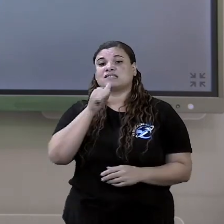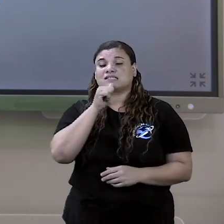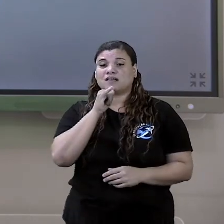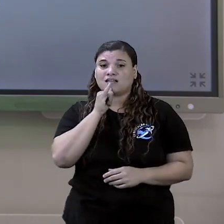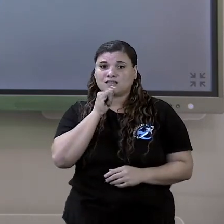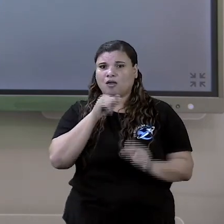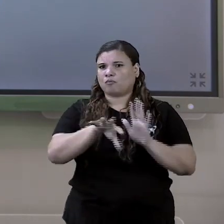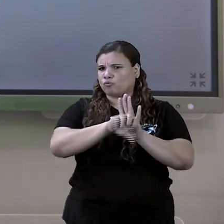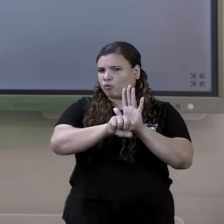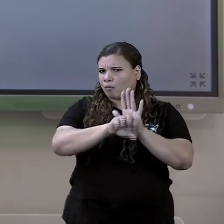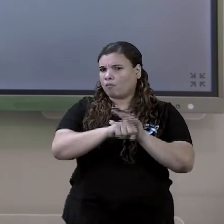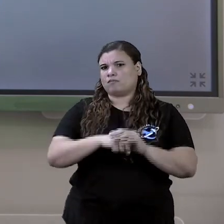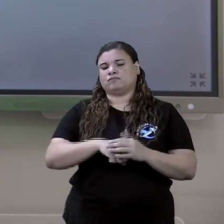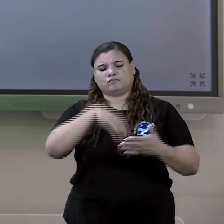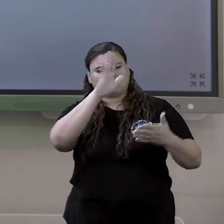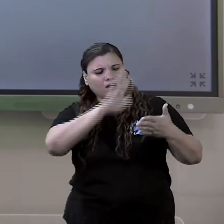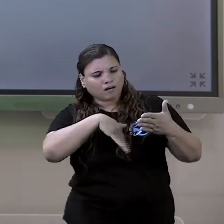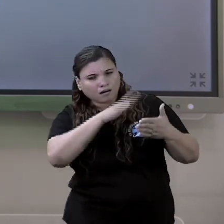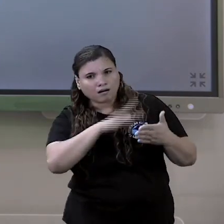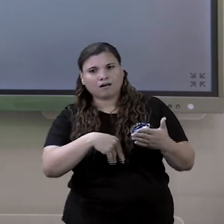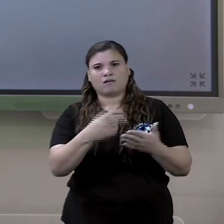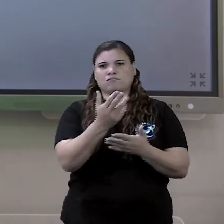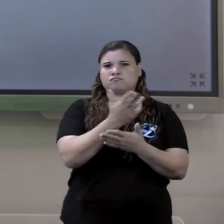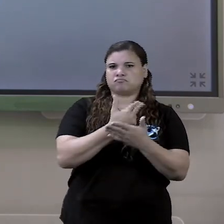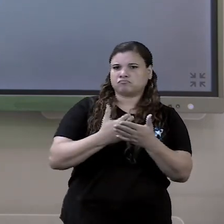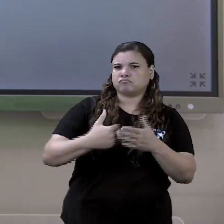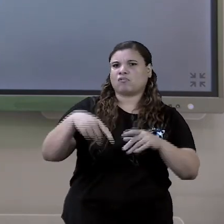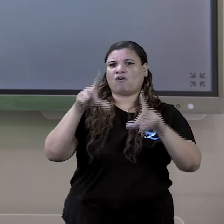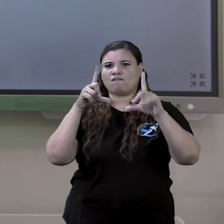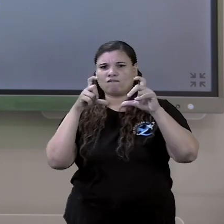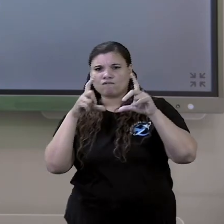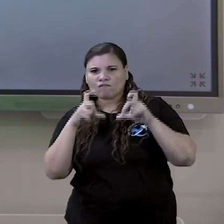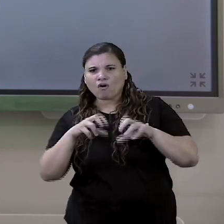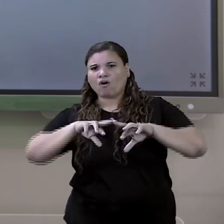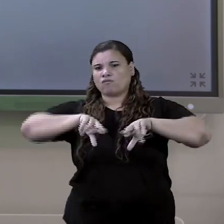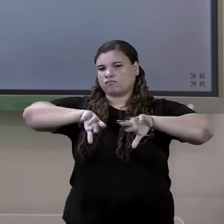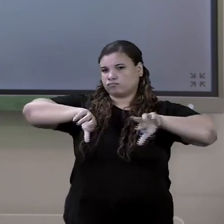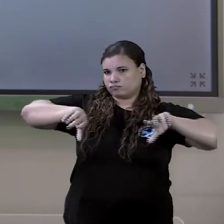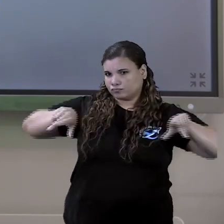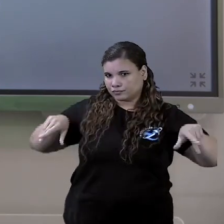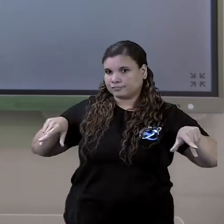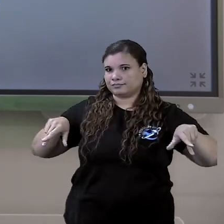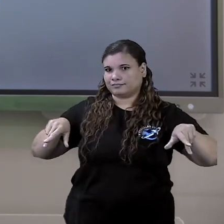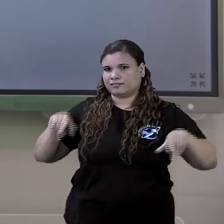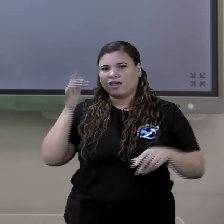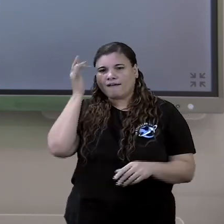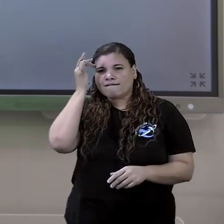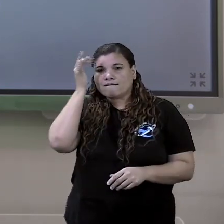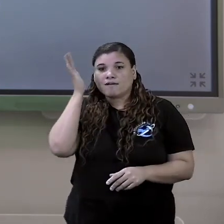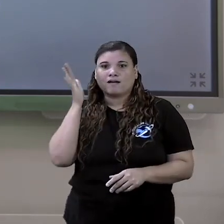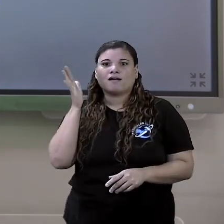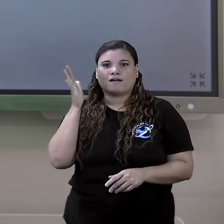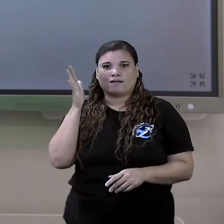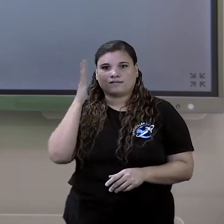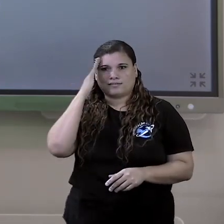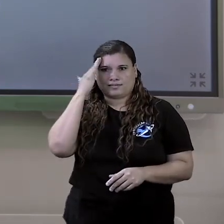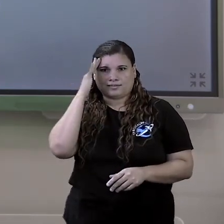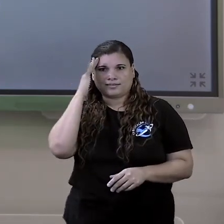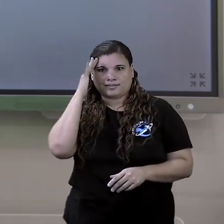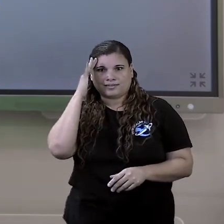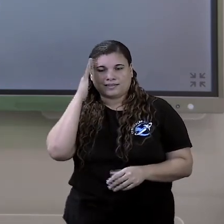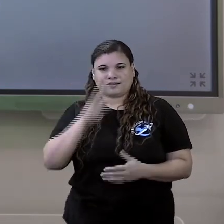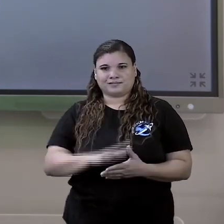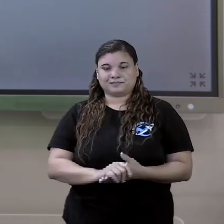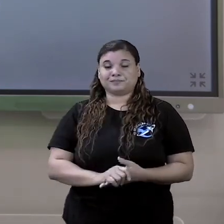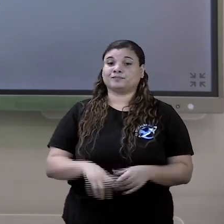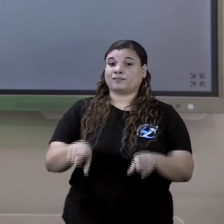fotos, pinturas e mapas. Só o nome que é difícil, mas entender a fonte histórica é muito fácil. Por